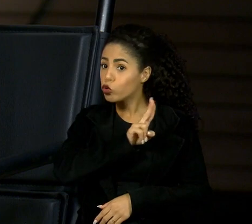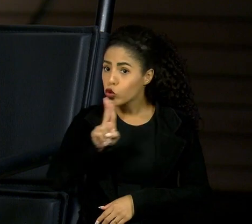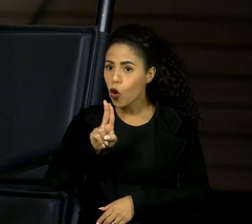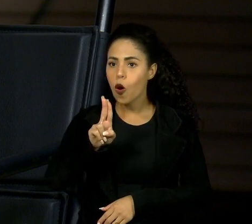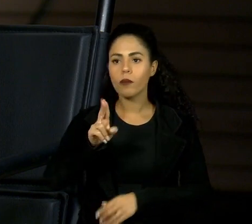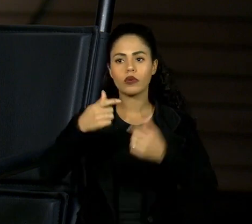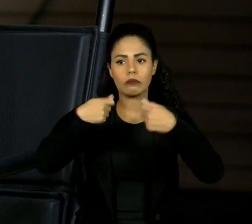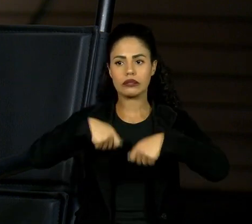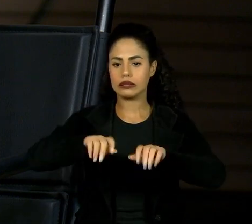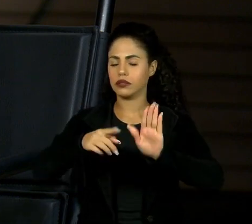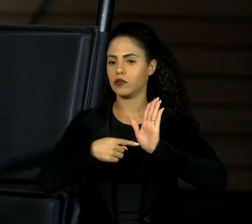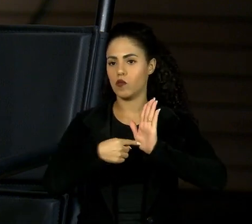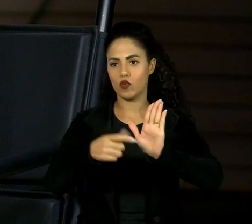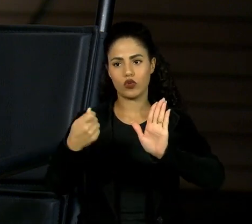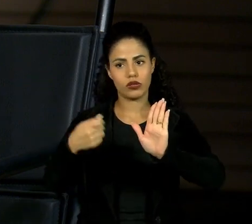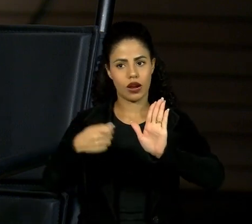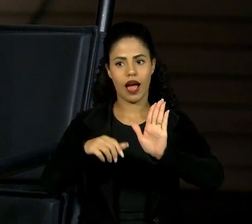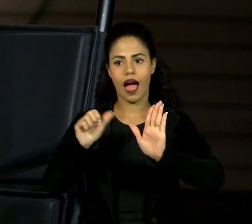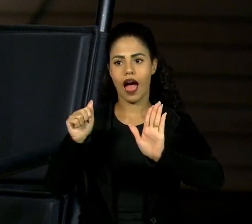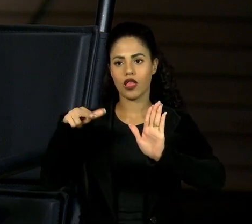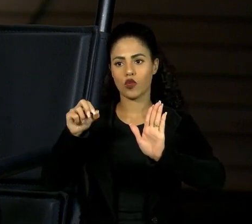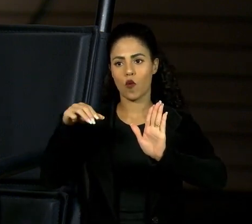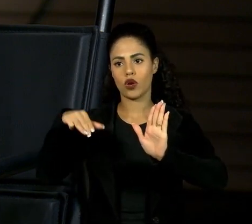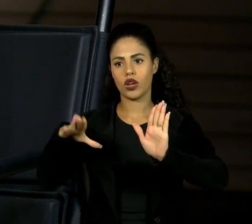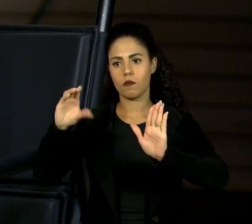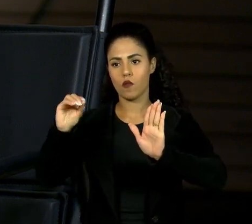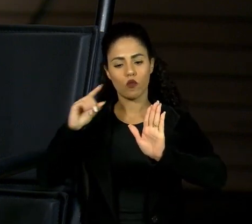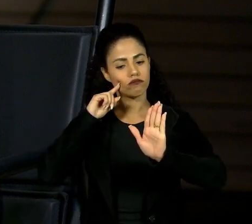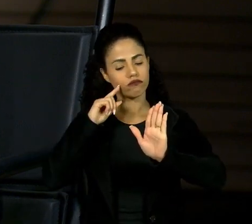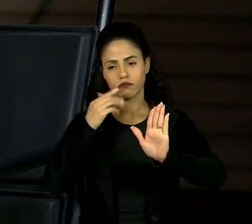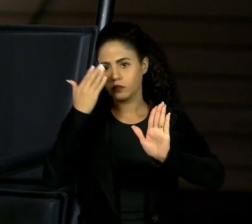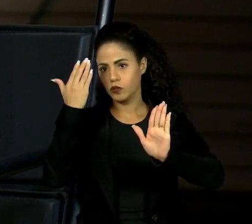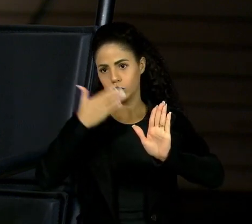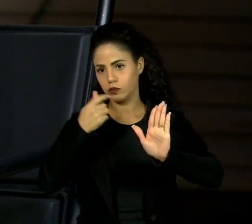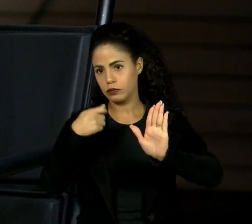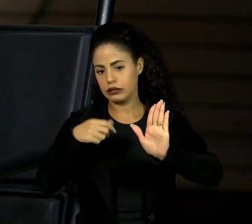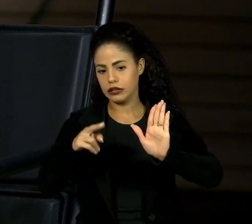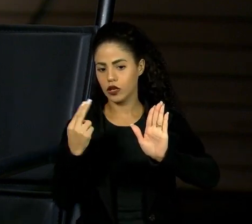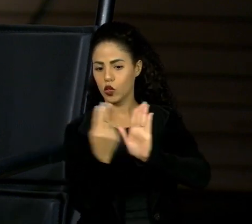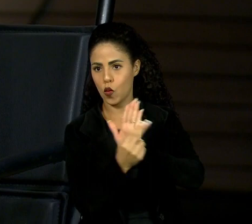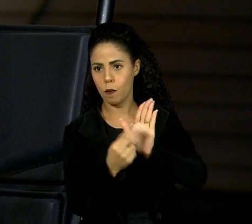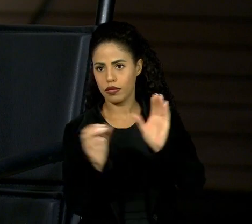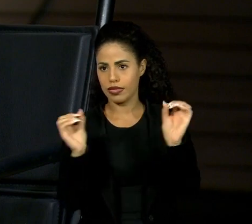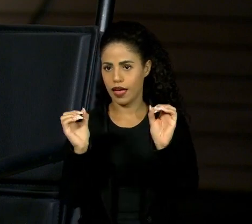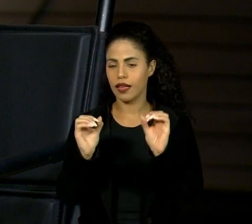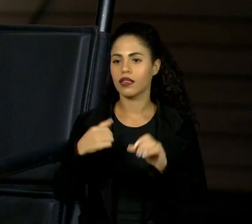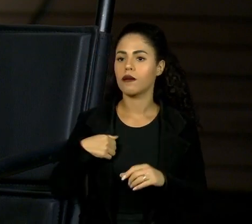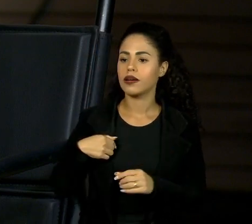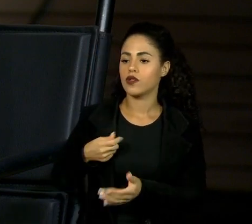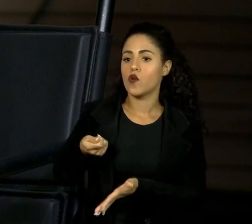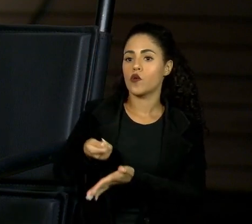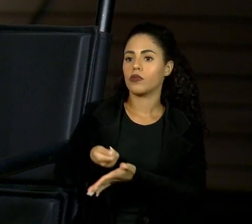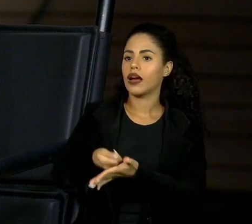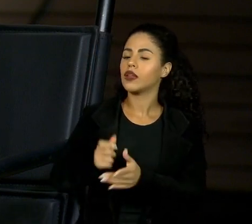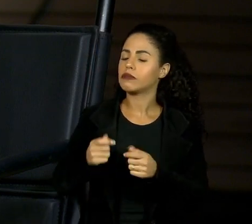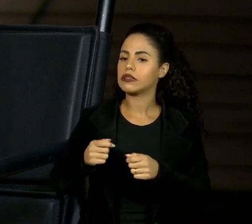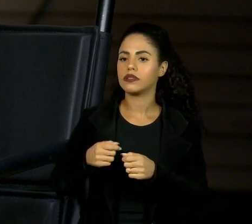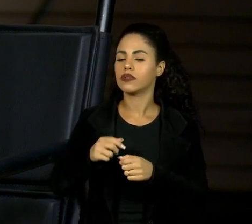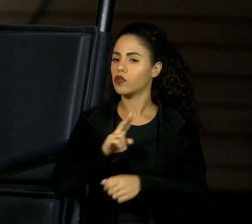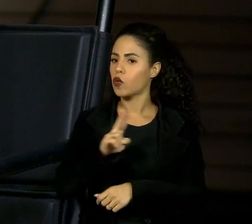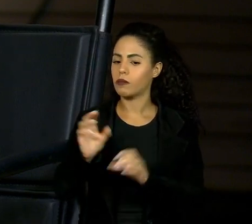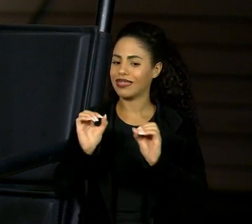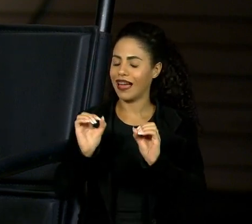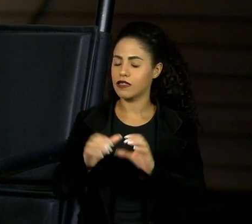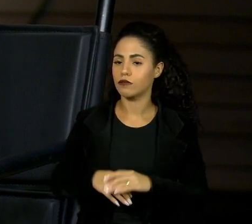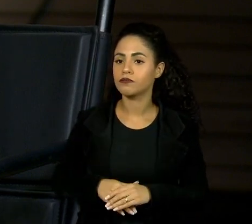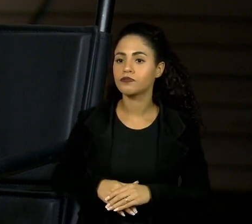pode ser remunerada, então é uma troca de favores, vamos dizer assim, e tem que ser obrigatoriamente anônima. A doação ela